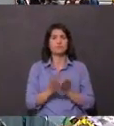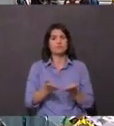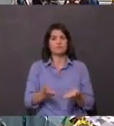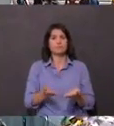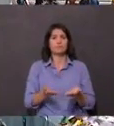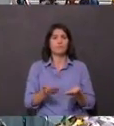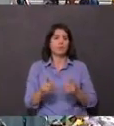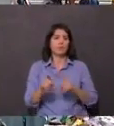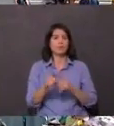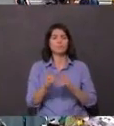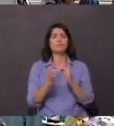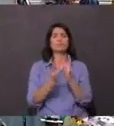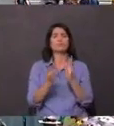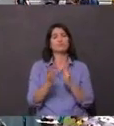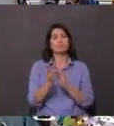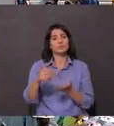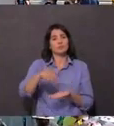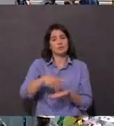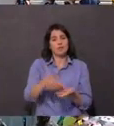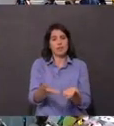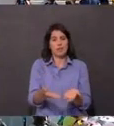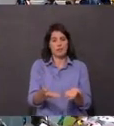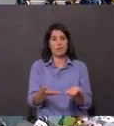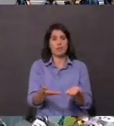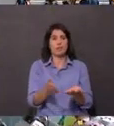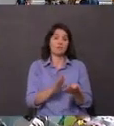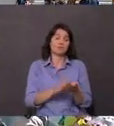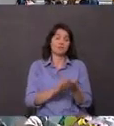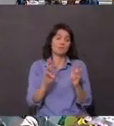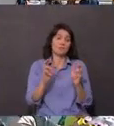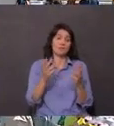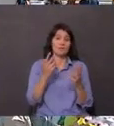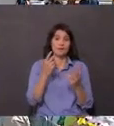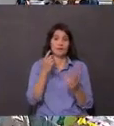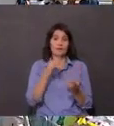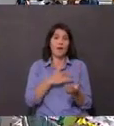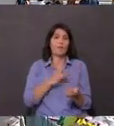do Senhor Jesus, o sinal mais visível do seu amor.